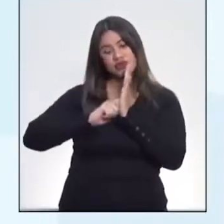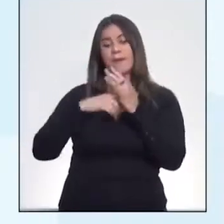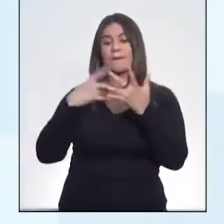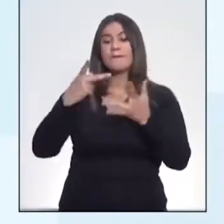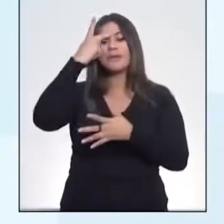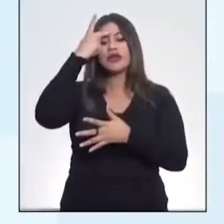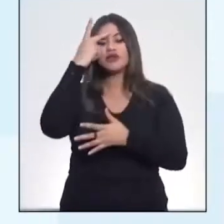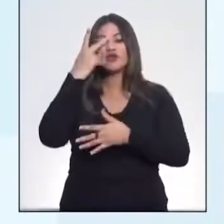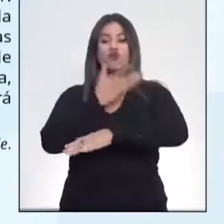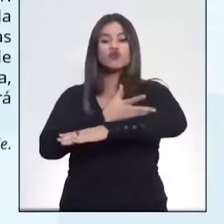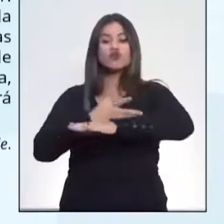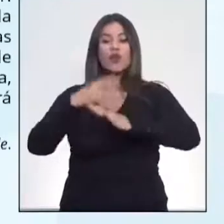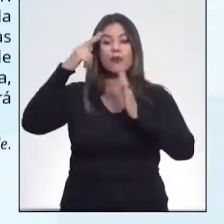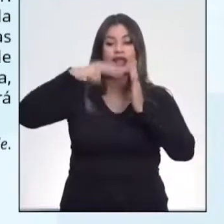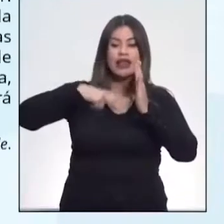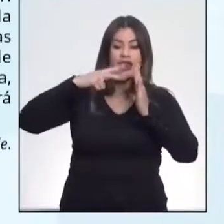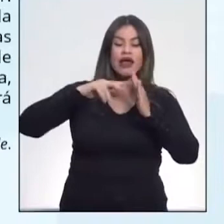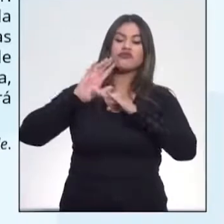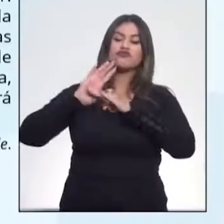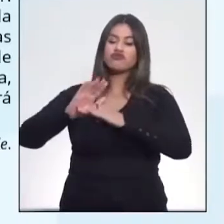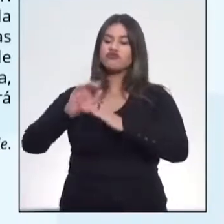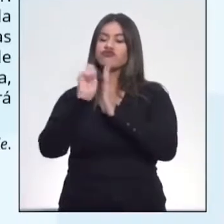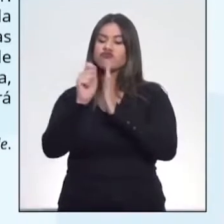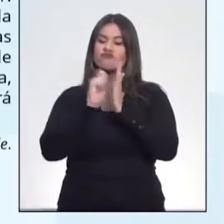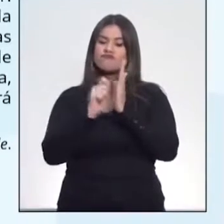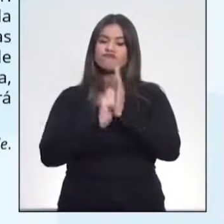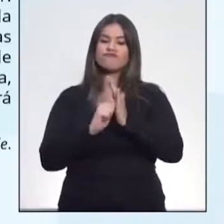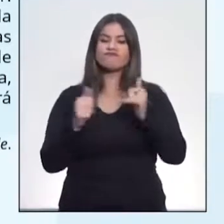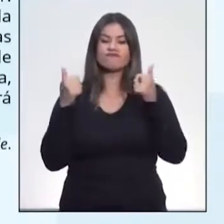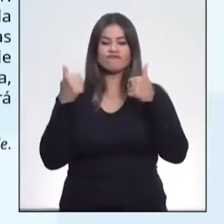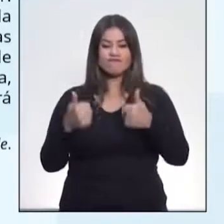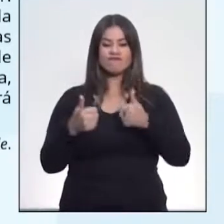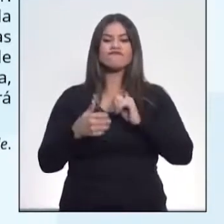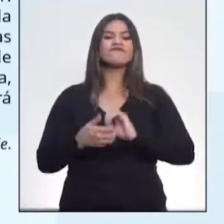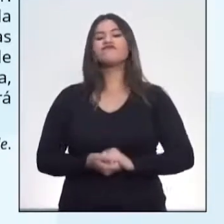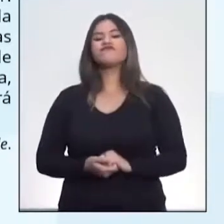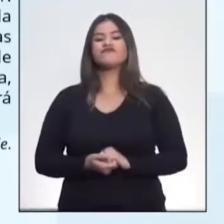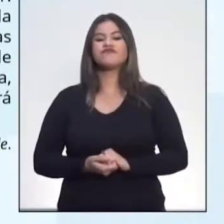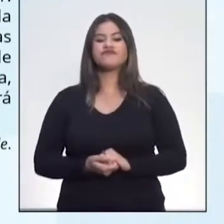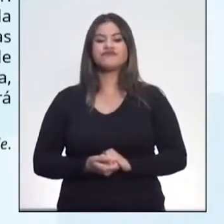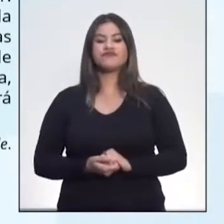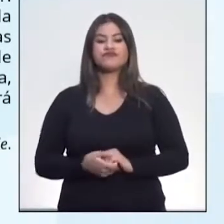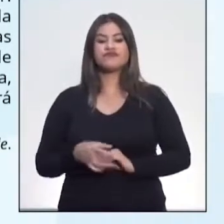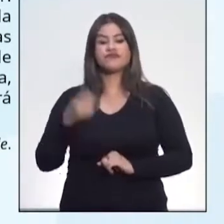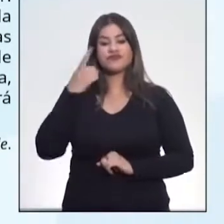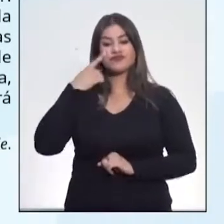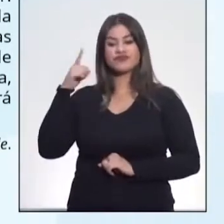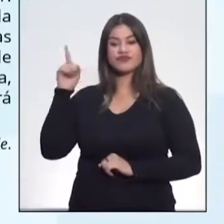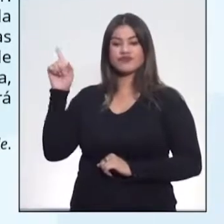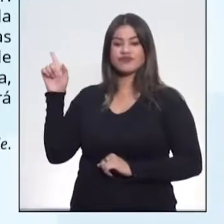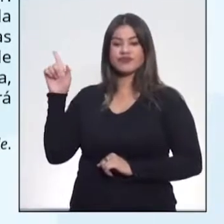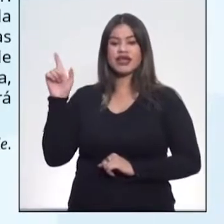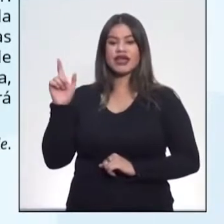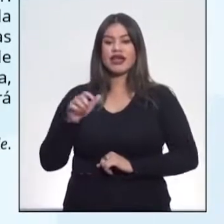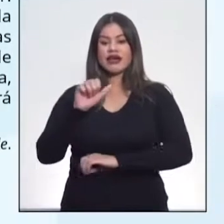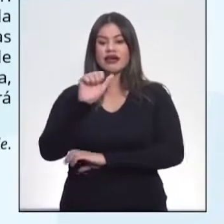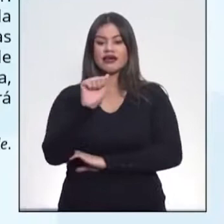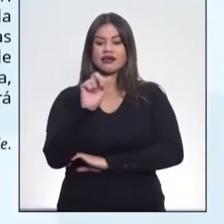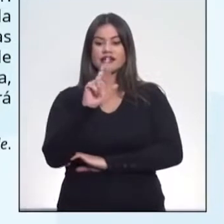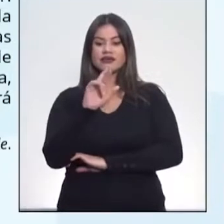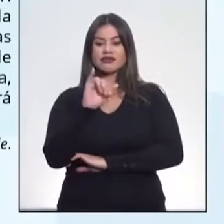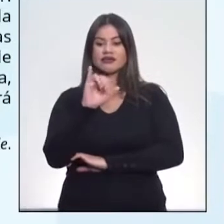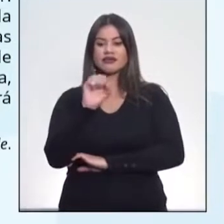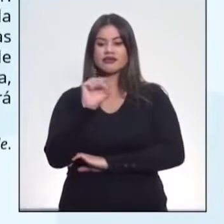bom leitor é um bom escritor Então vamos lá essa questão nós vamos ver Aristóteles os elementos indispensáveis